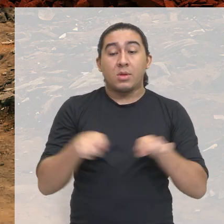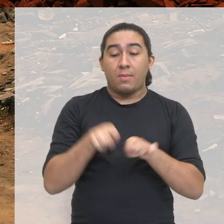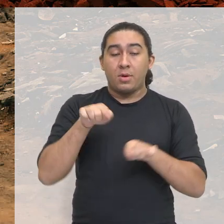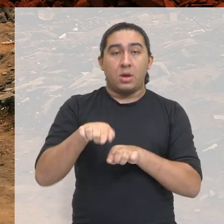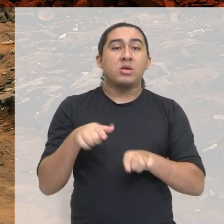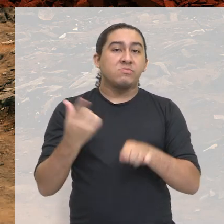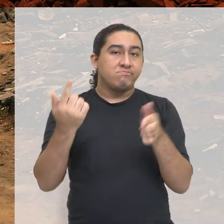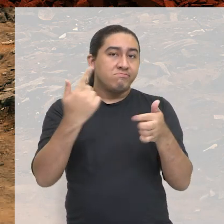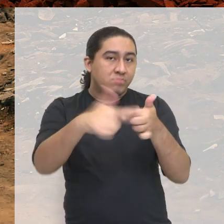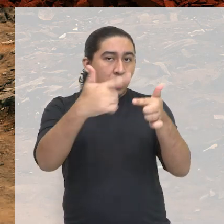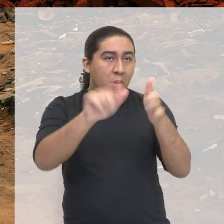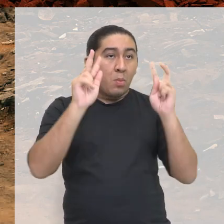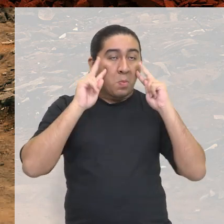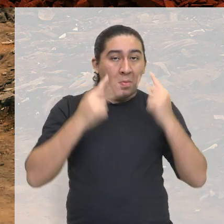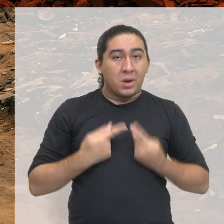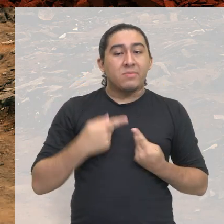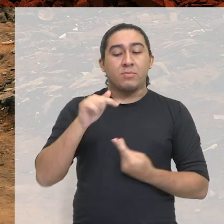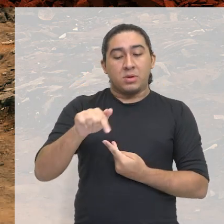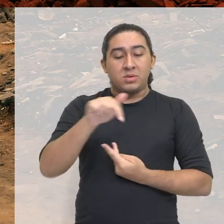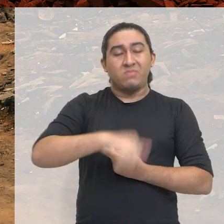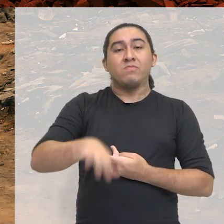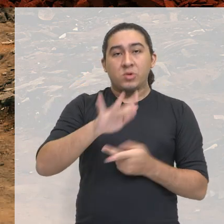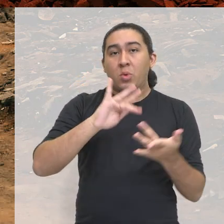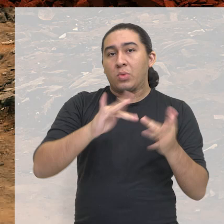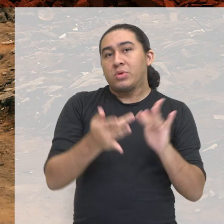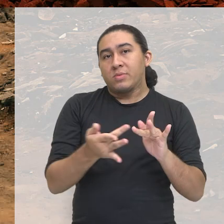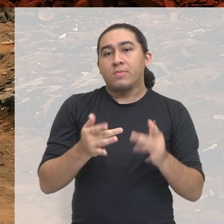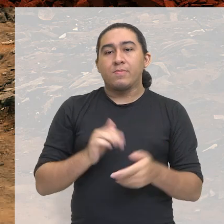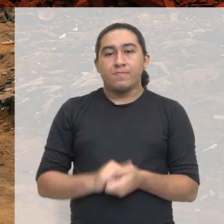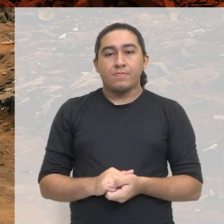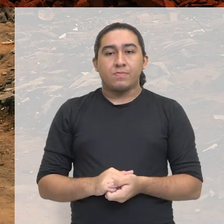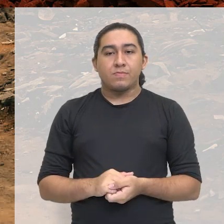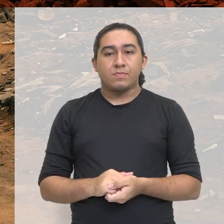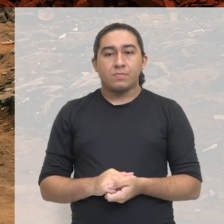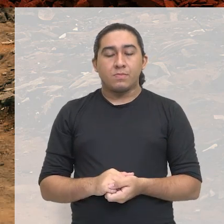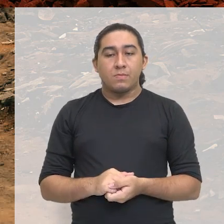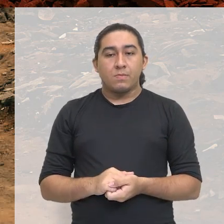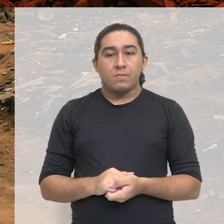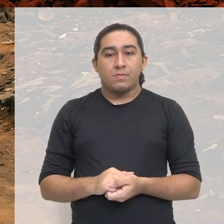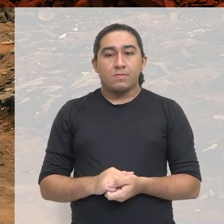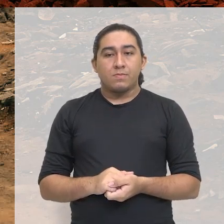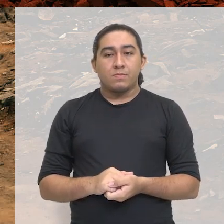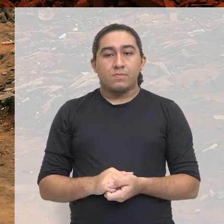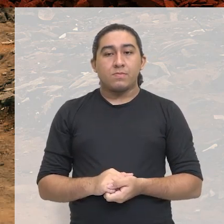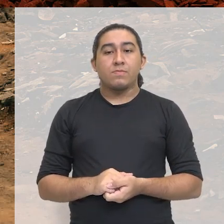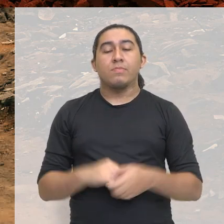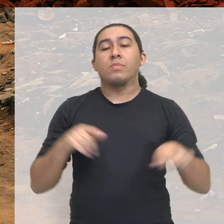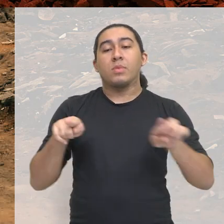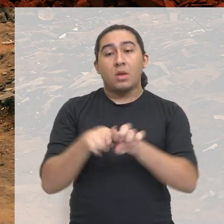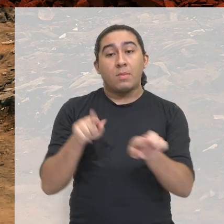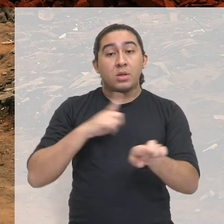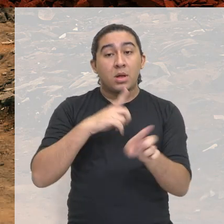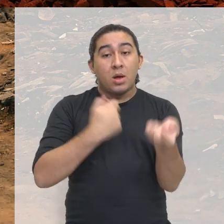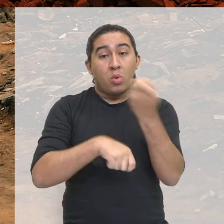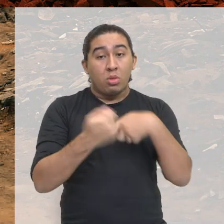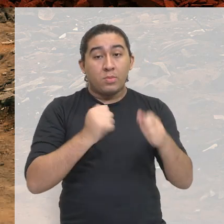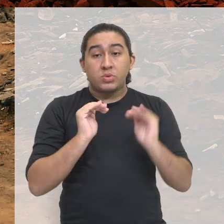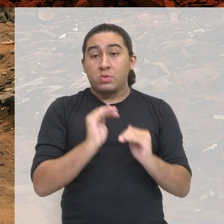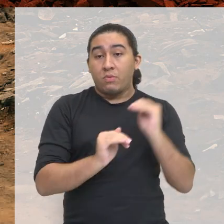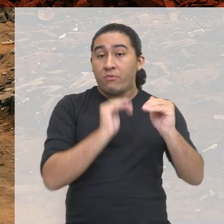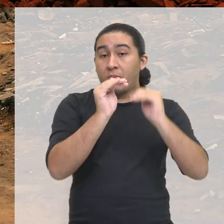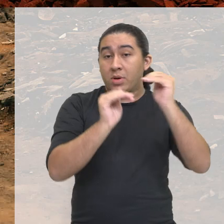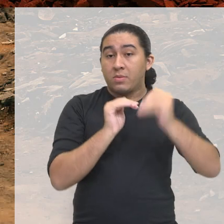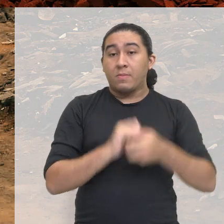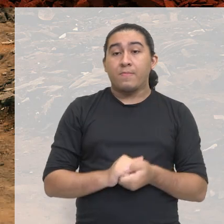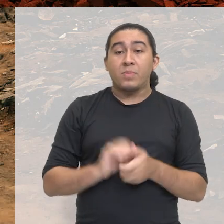crise humanitária vai estar inserida nesse cenário. Vamos verificar também a questão da economia e desenvolvimento,